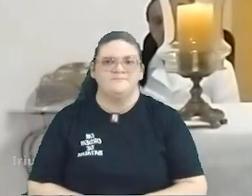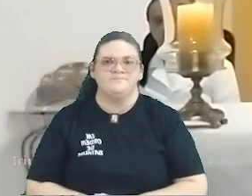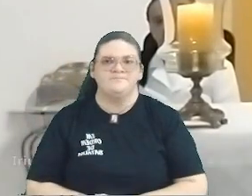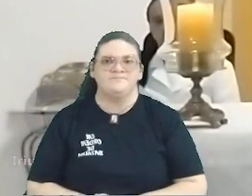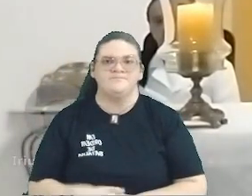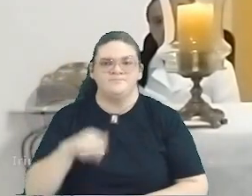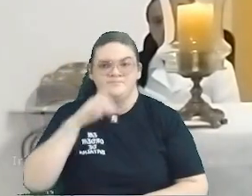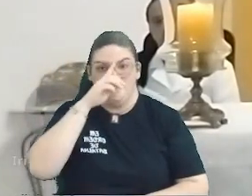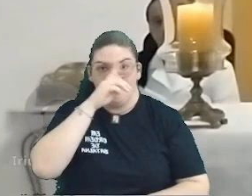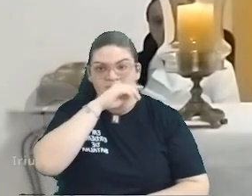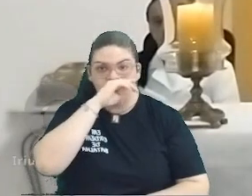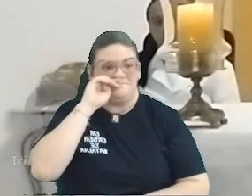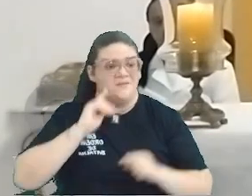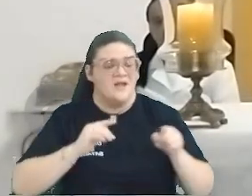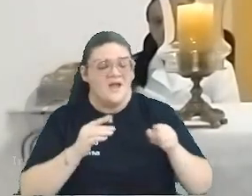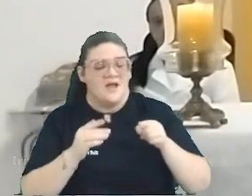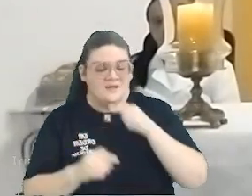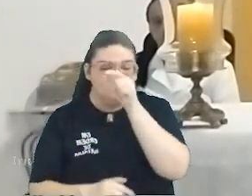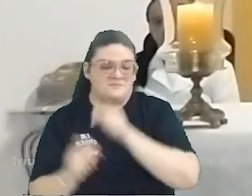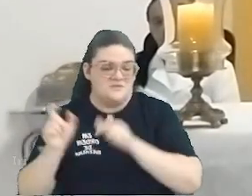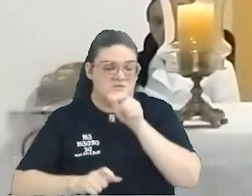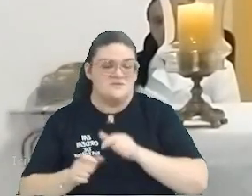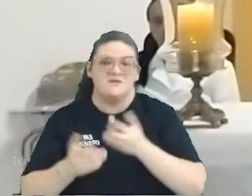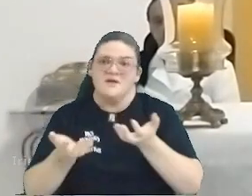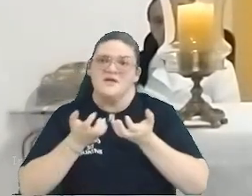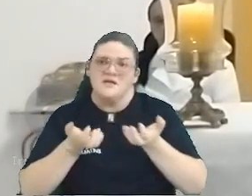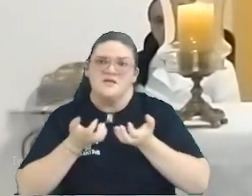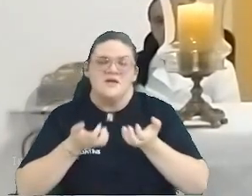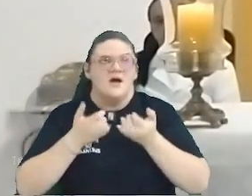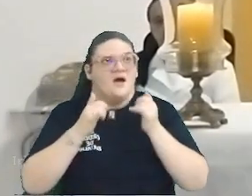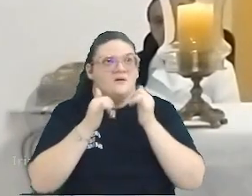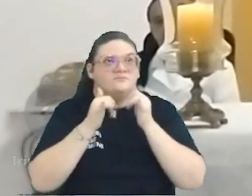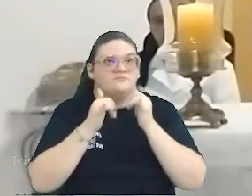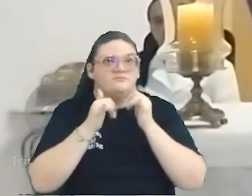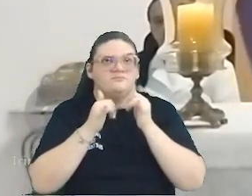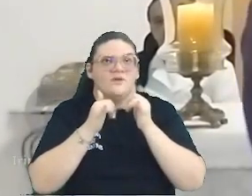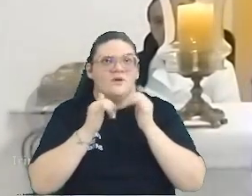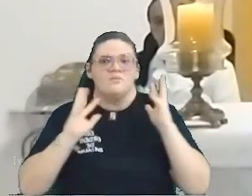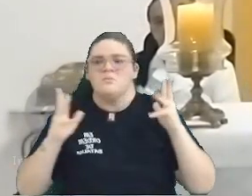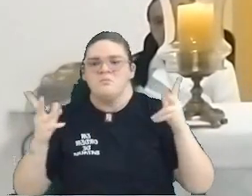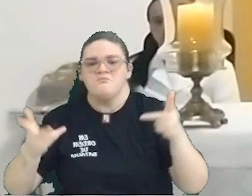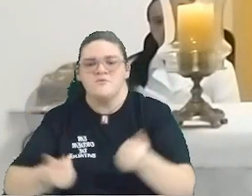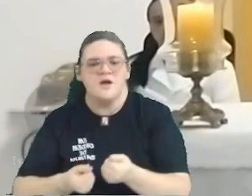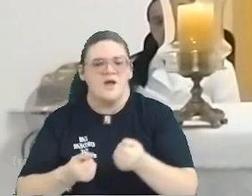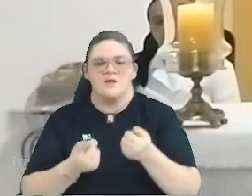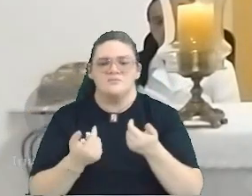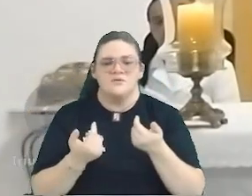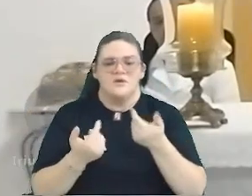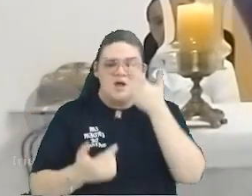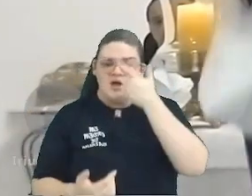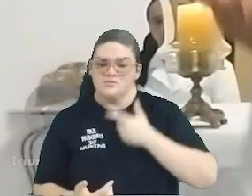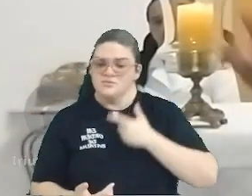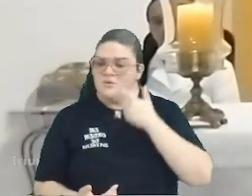Eles queriam um sinal que Jesus fizesse, que manifestasse que ele era o enviado de Deus para que